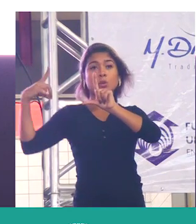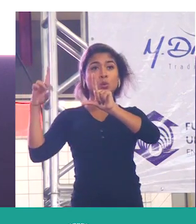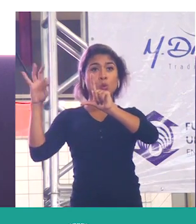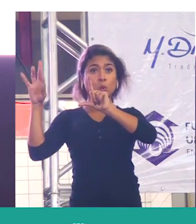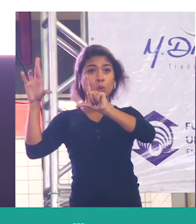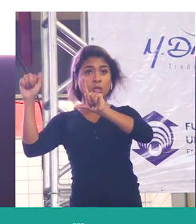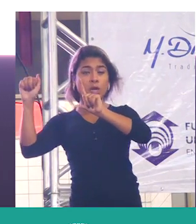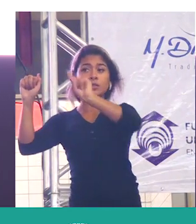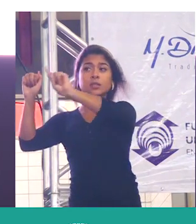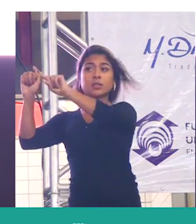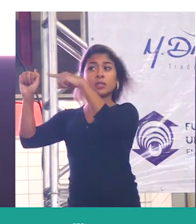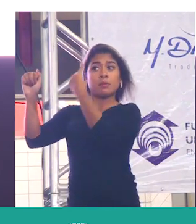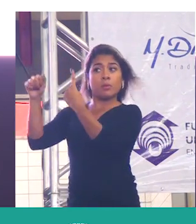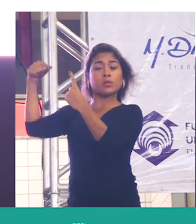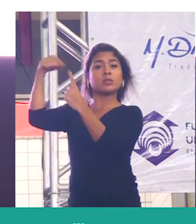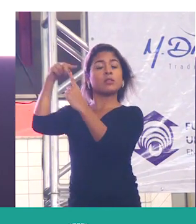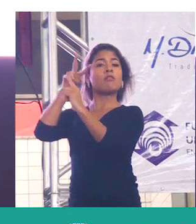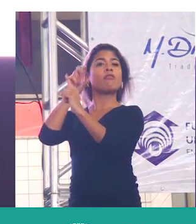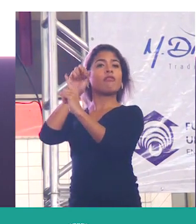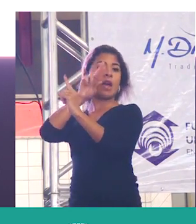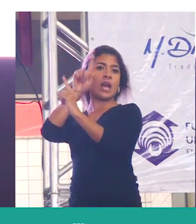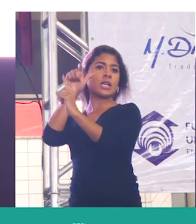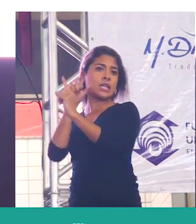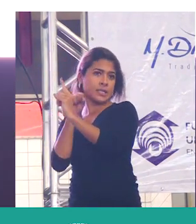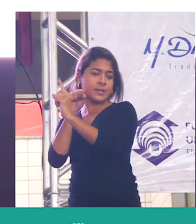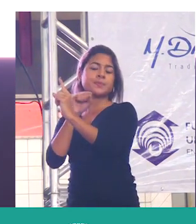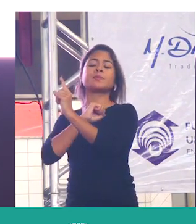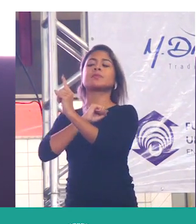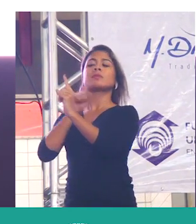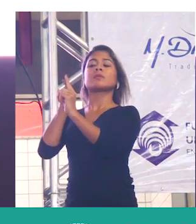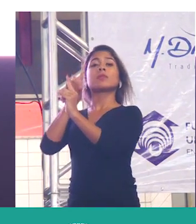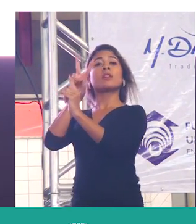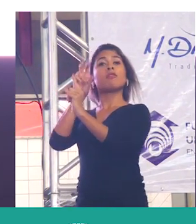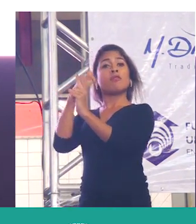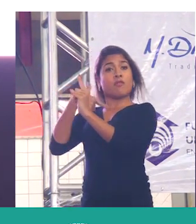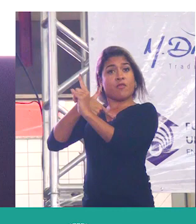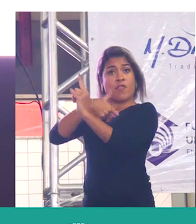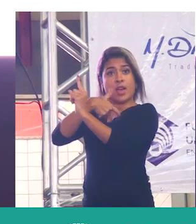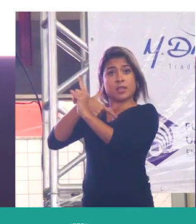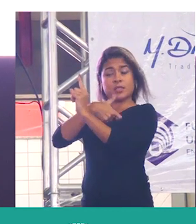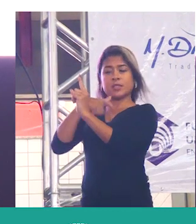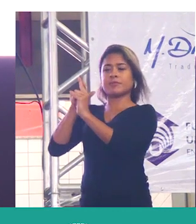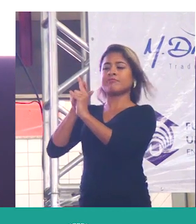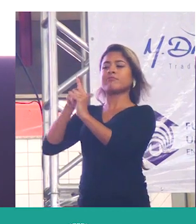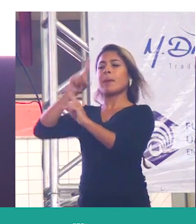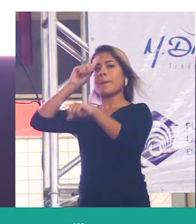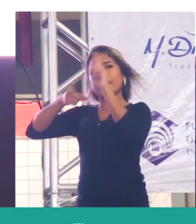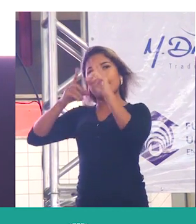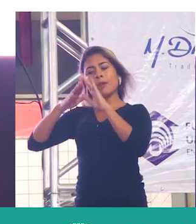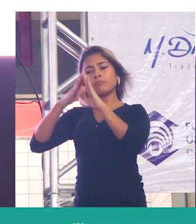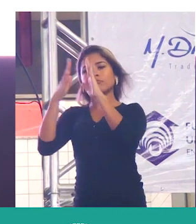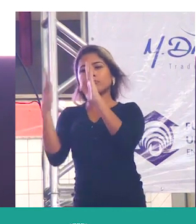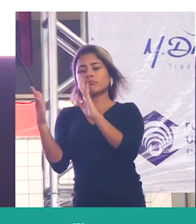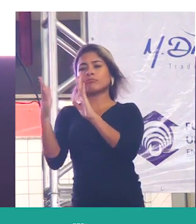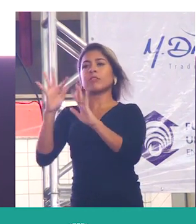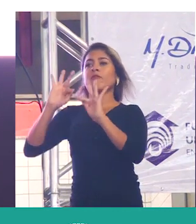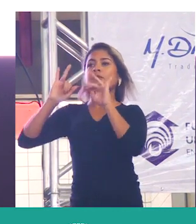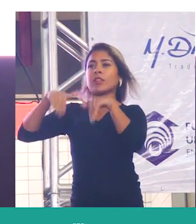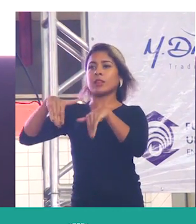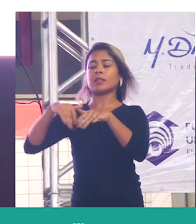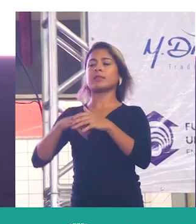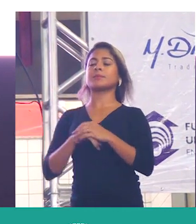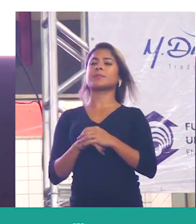Vargas encerra esse seu segundo período, está meio lento aqui o